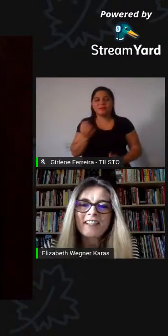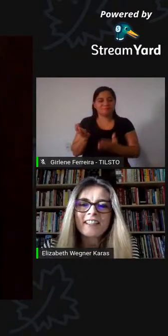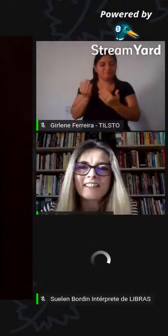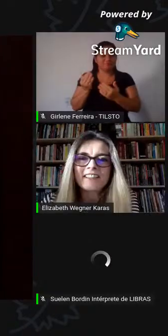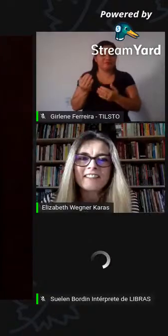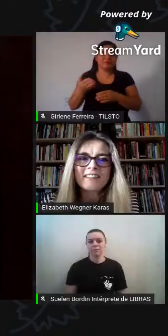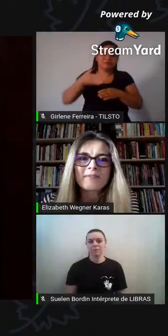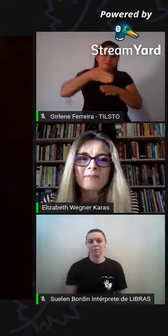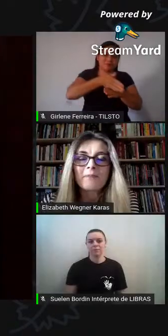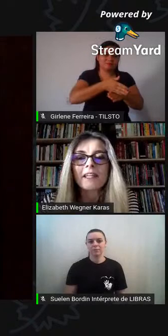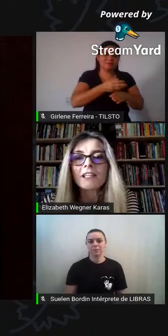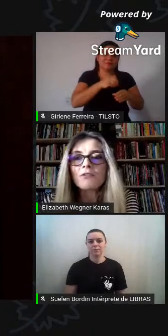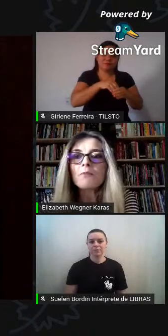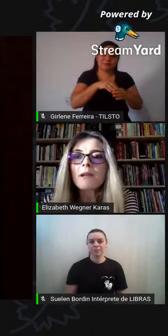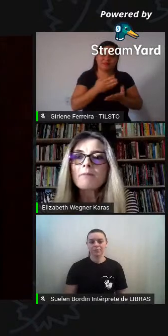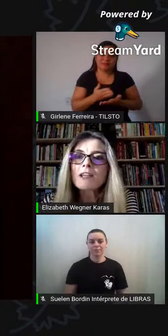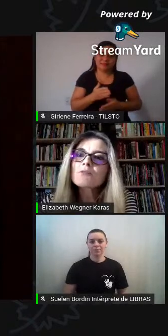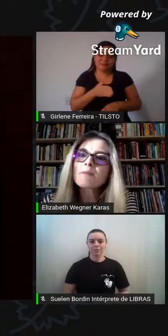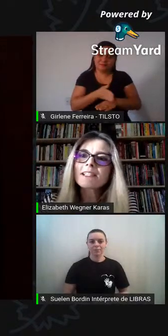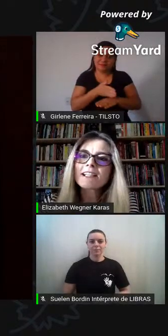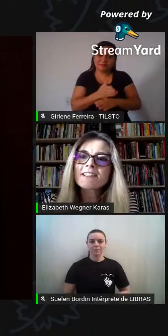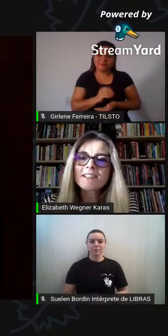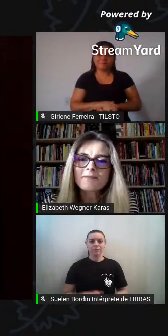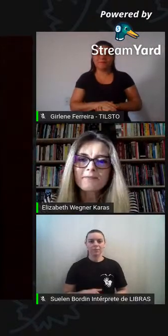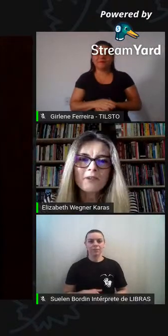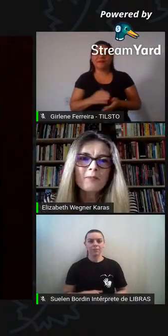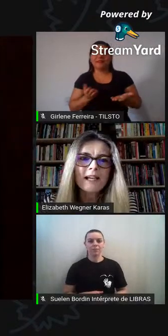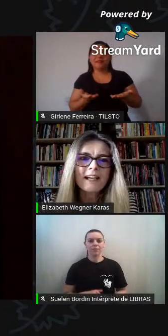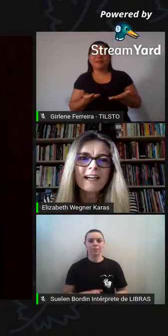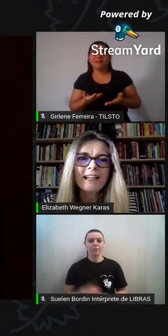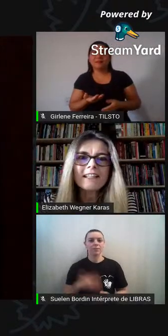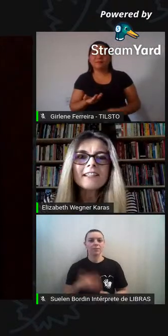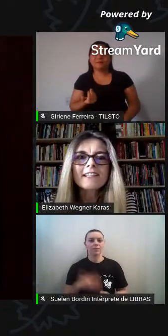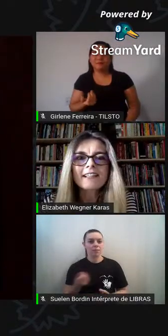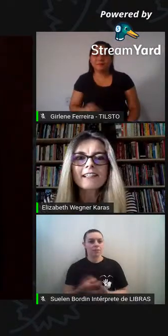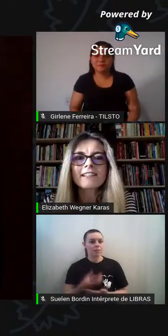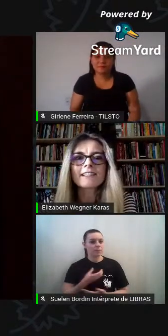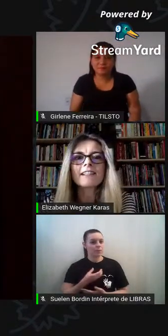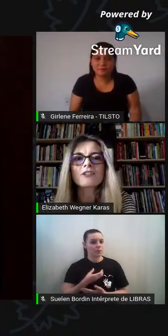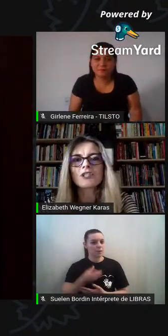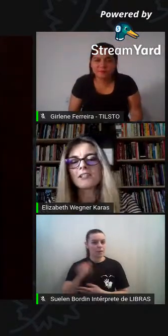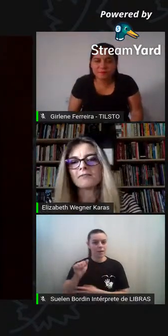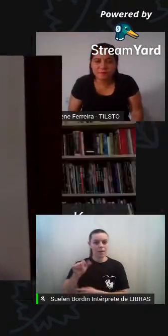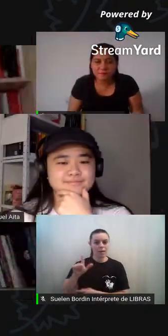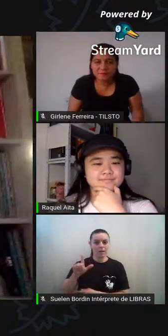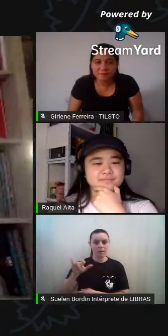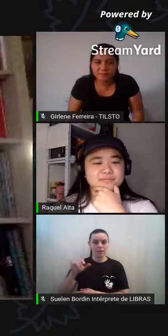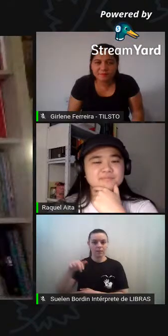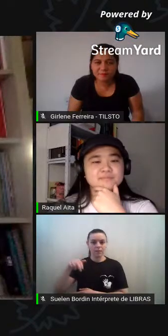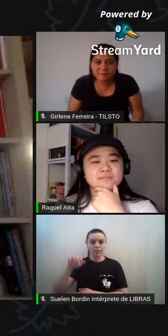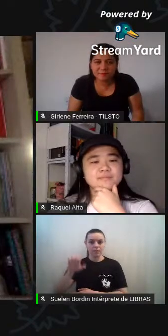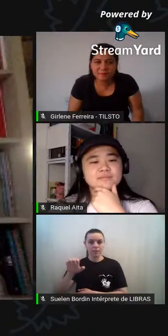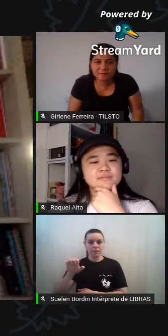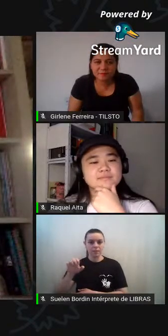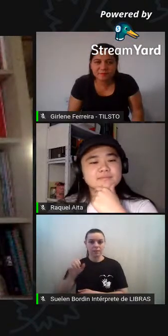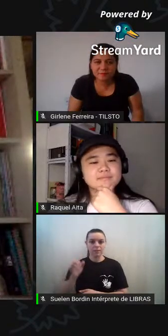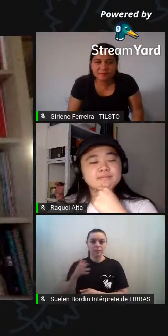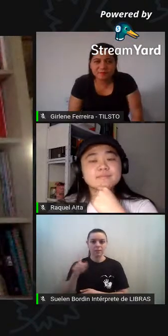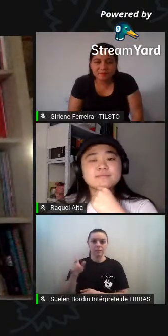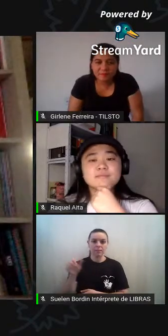Com certeza. Então, vamos para mais uma medalhista? Vamos para a Aline Zanardini.